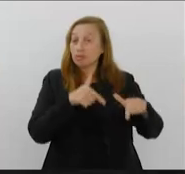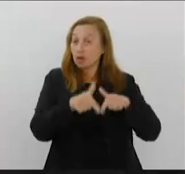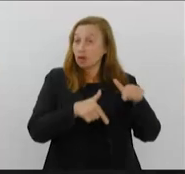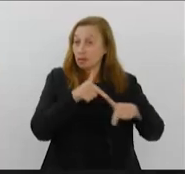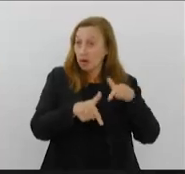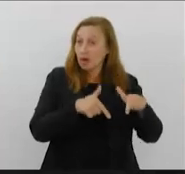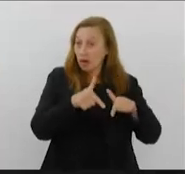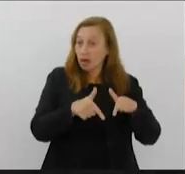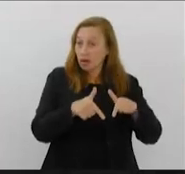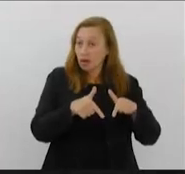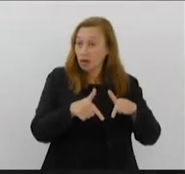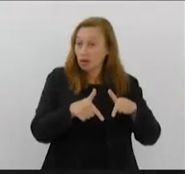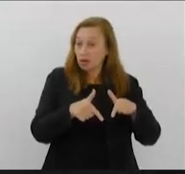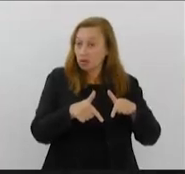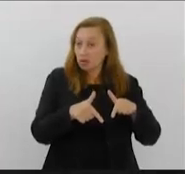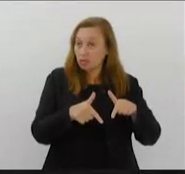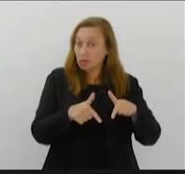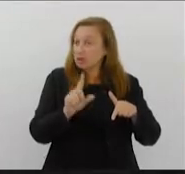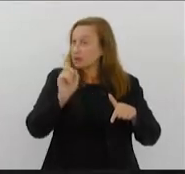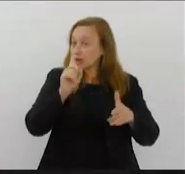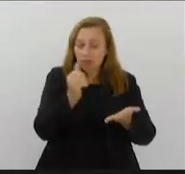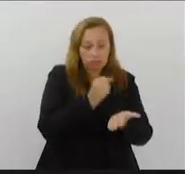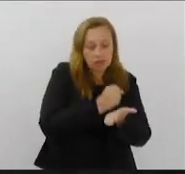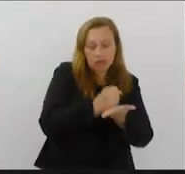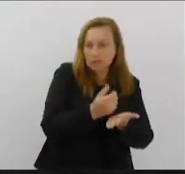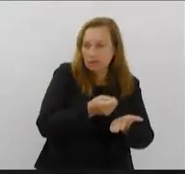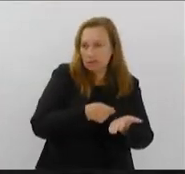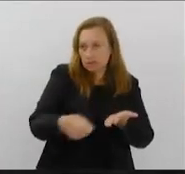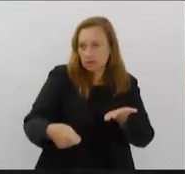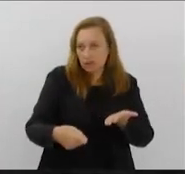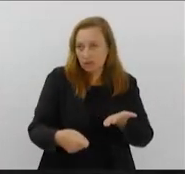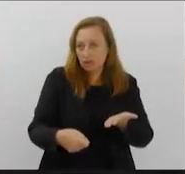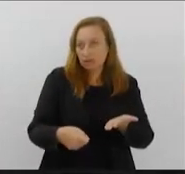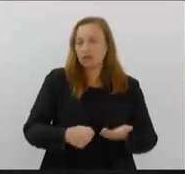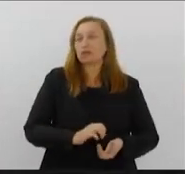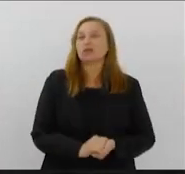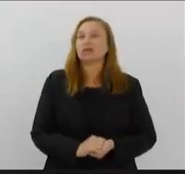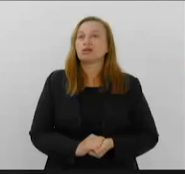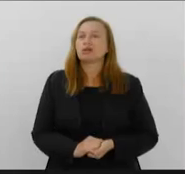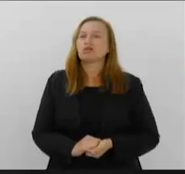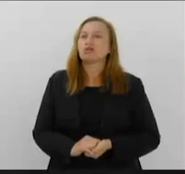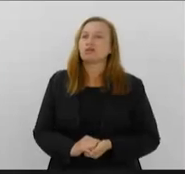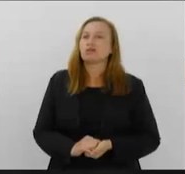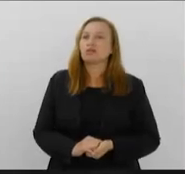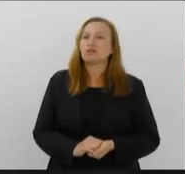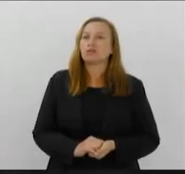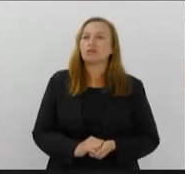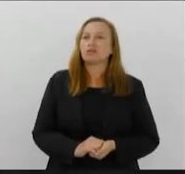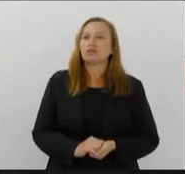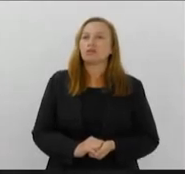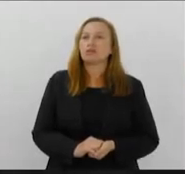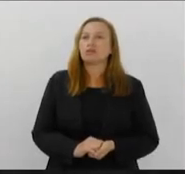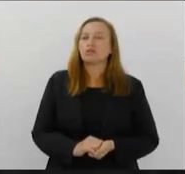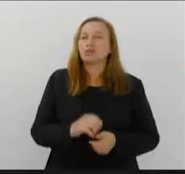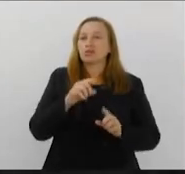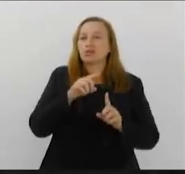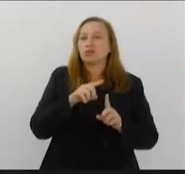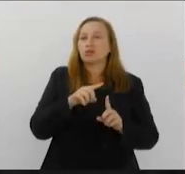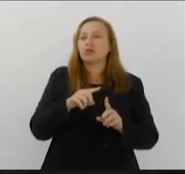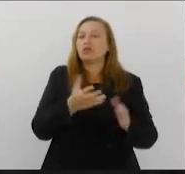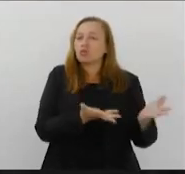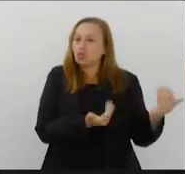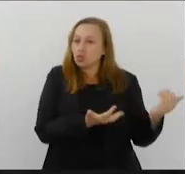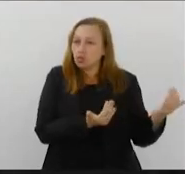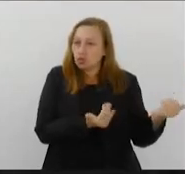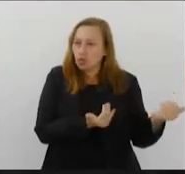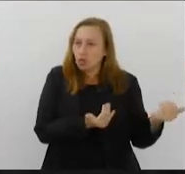na informalidade ou não trabalham, o que conta com o que constrói a estatística dos jovens em